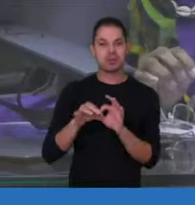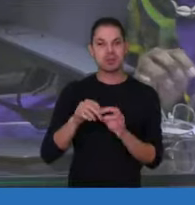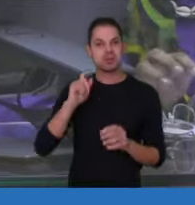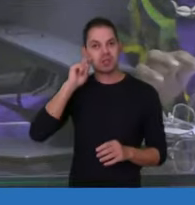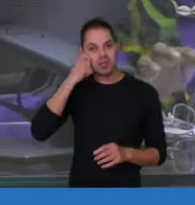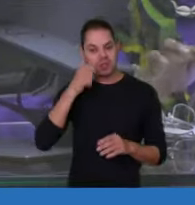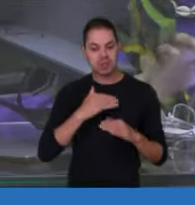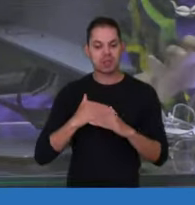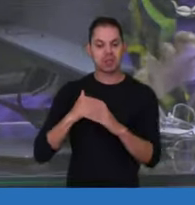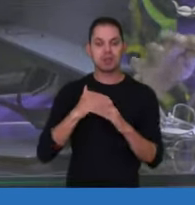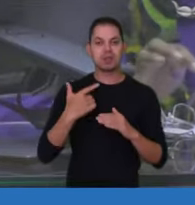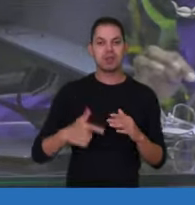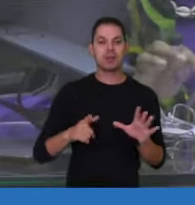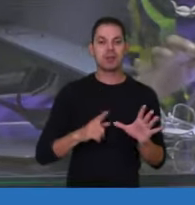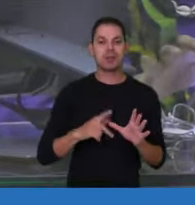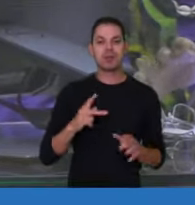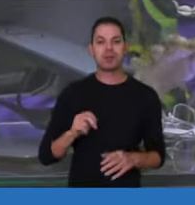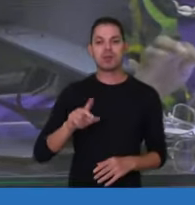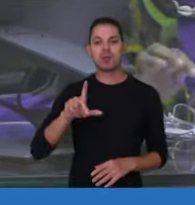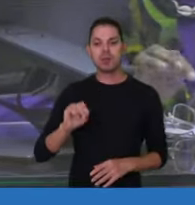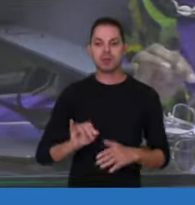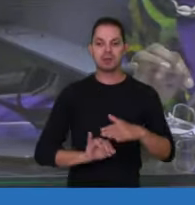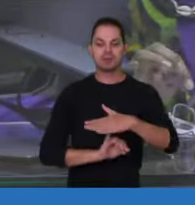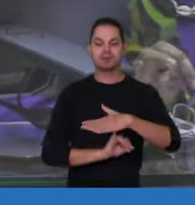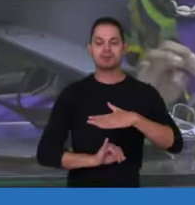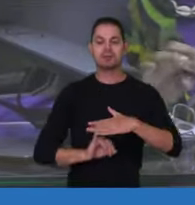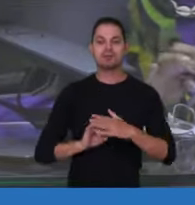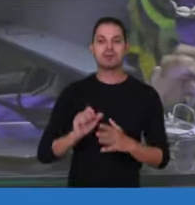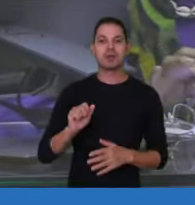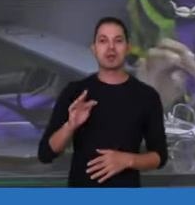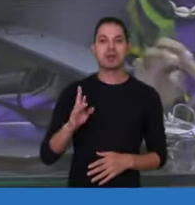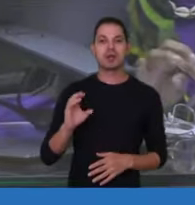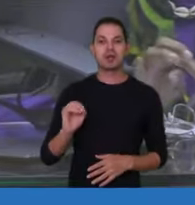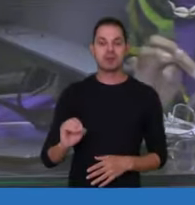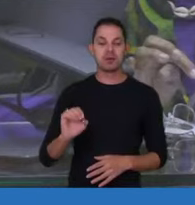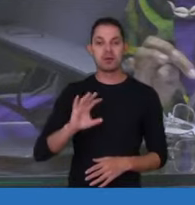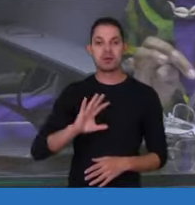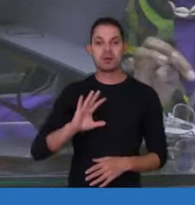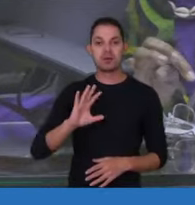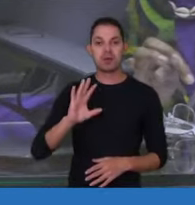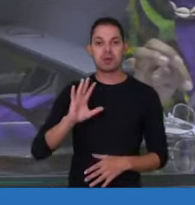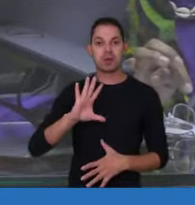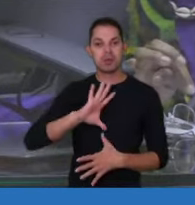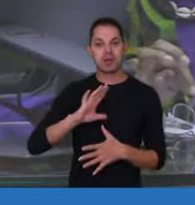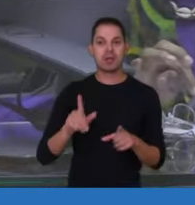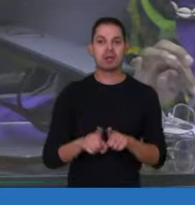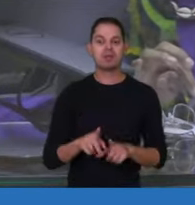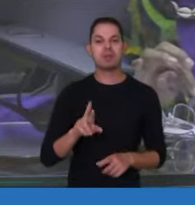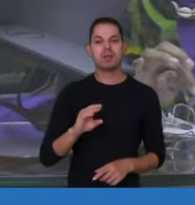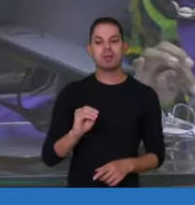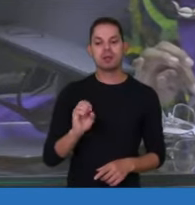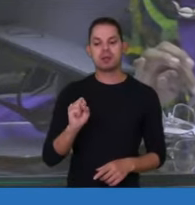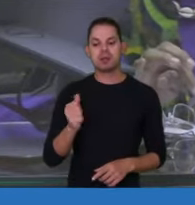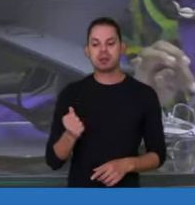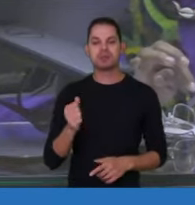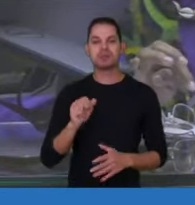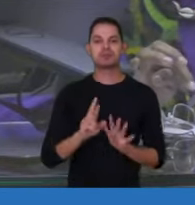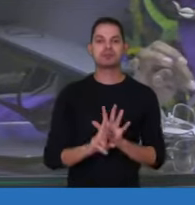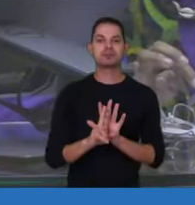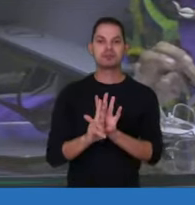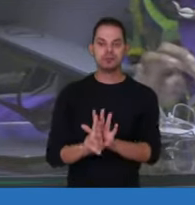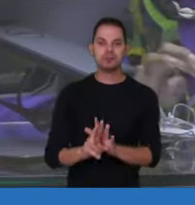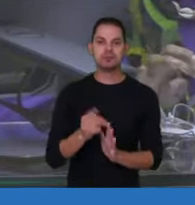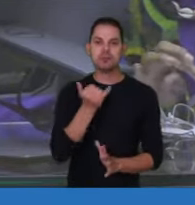diretor para assuntos institucionais do Instituto Afroamérica, Rosa Simiana dos Santos, representante dos